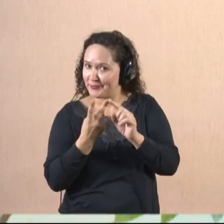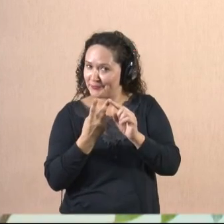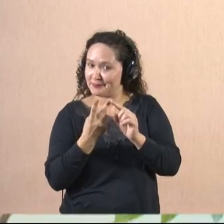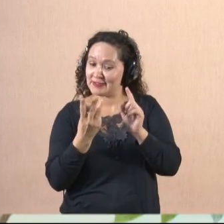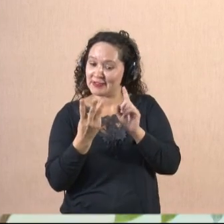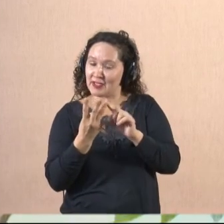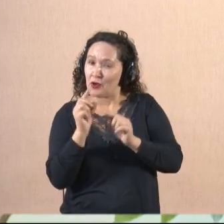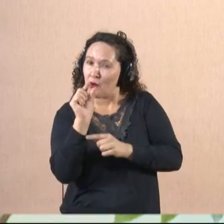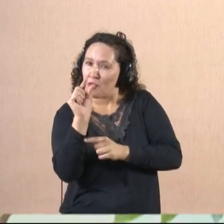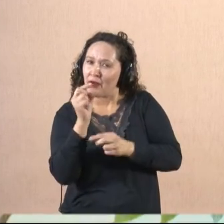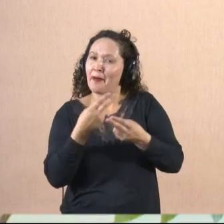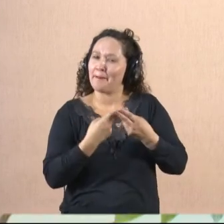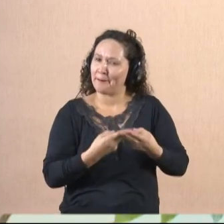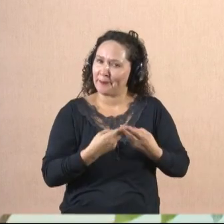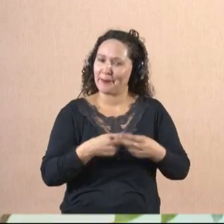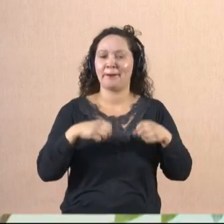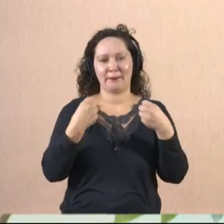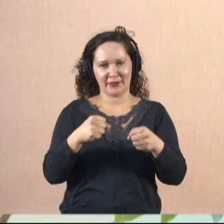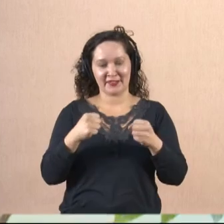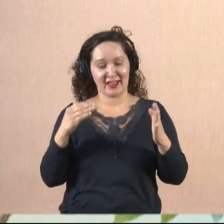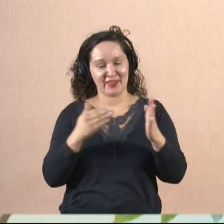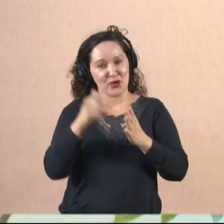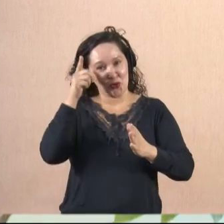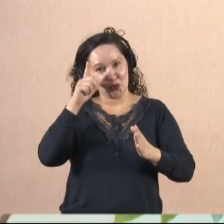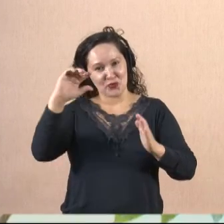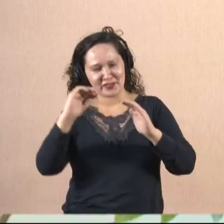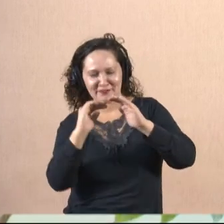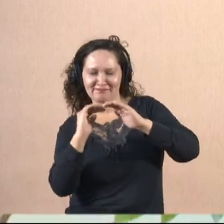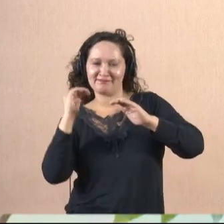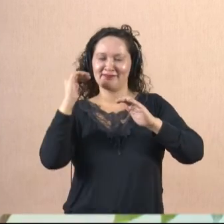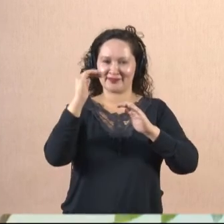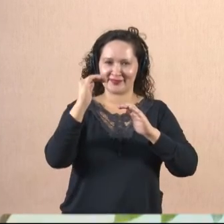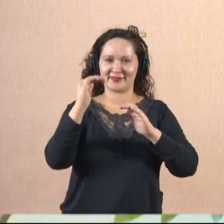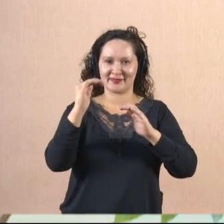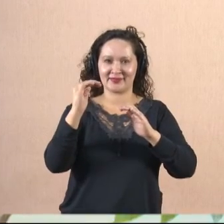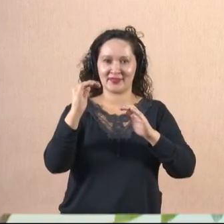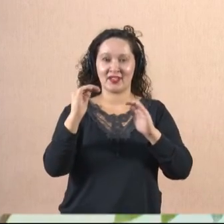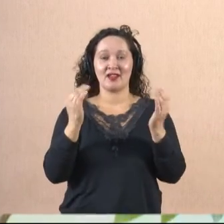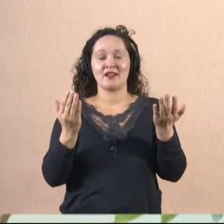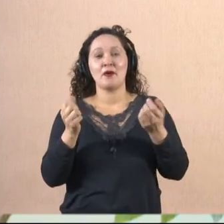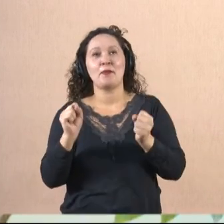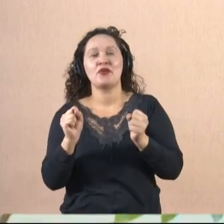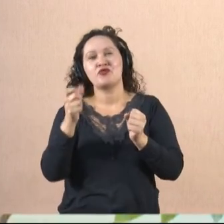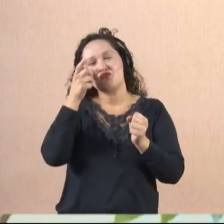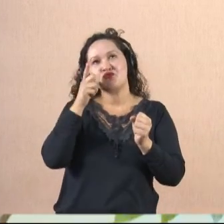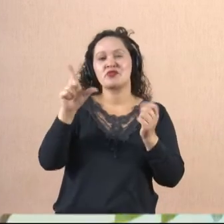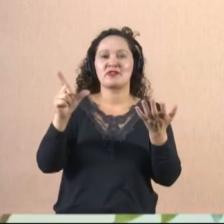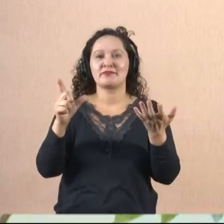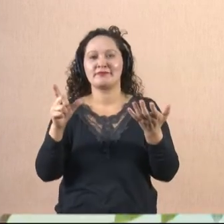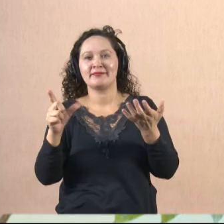o e ter um pouquinho da paciência até chegar a um patamar a universo onde pode